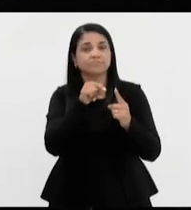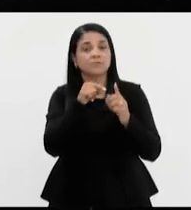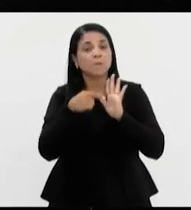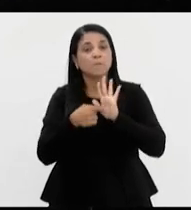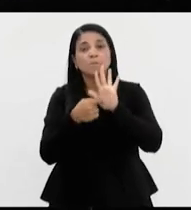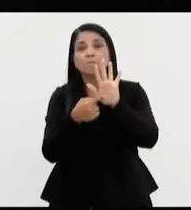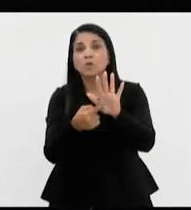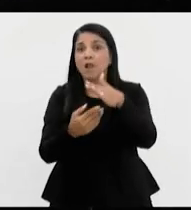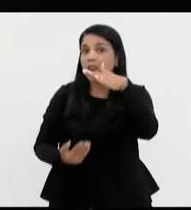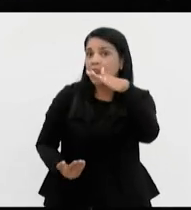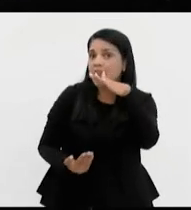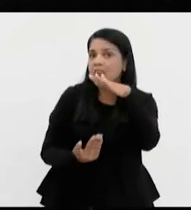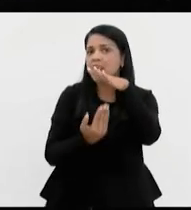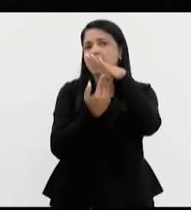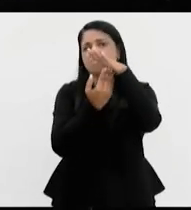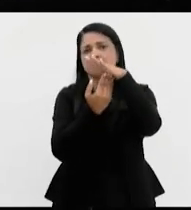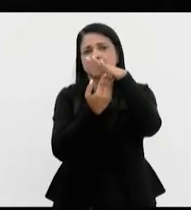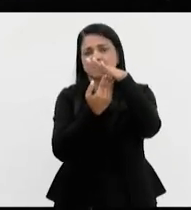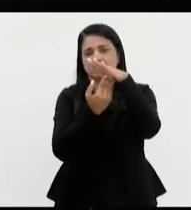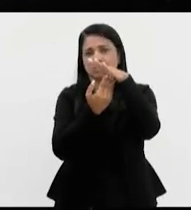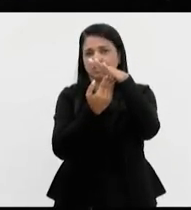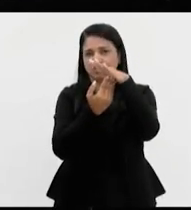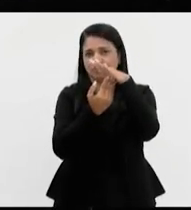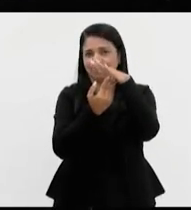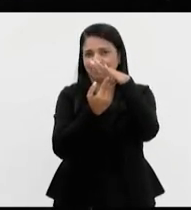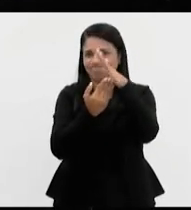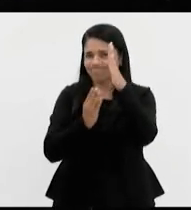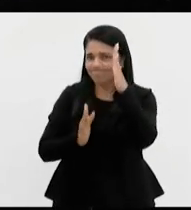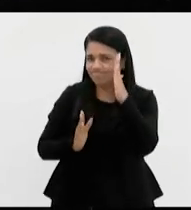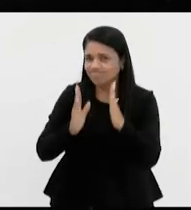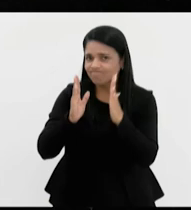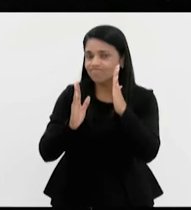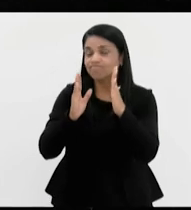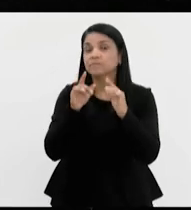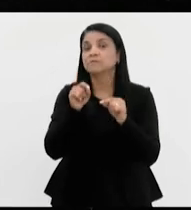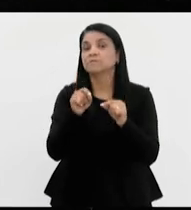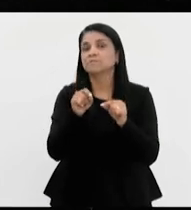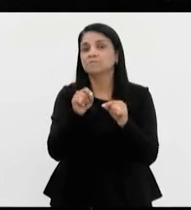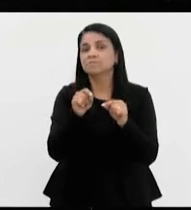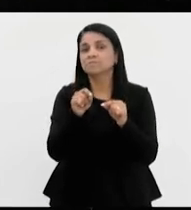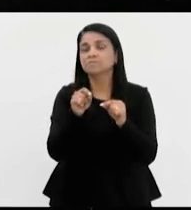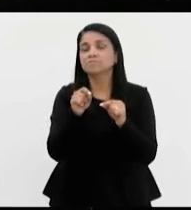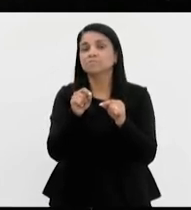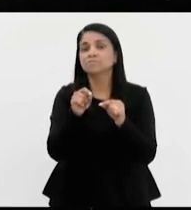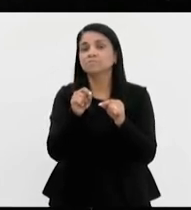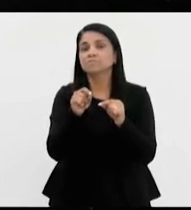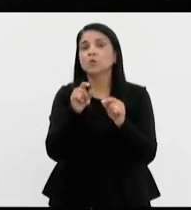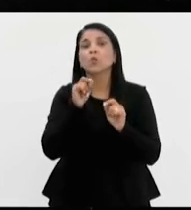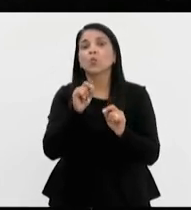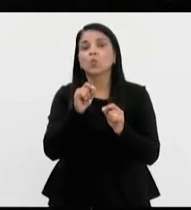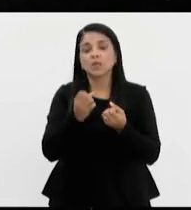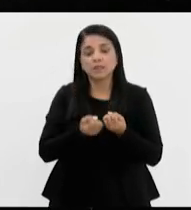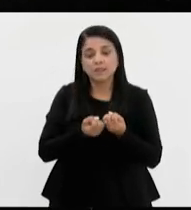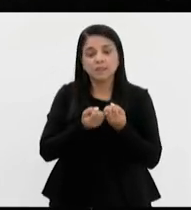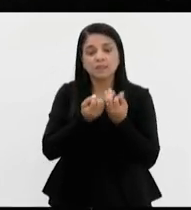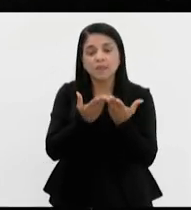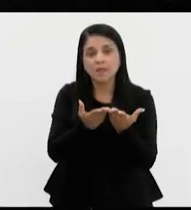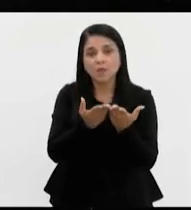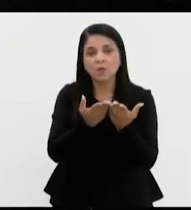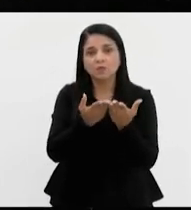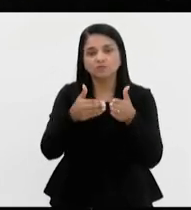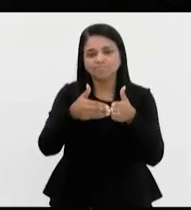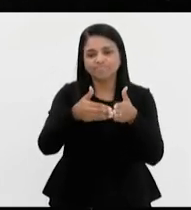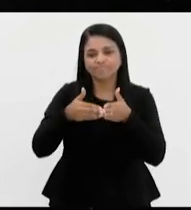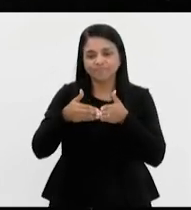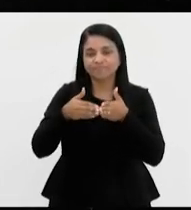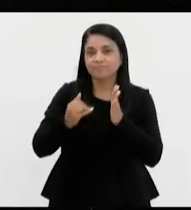há um limite temporal para que se possa usufruir exatamente aquilo que foi concedido na